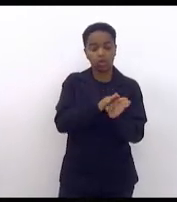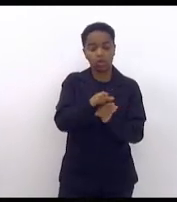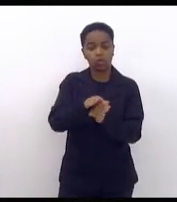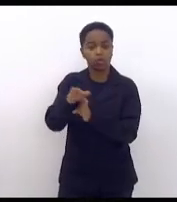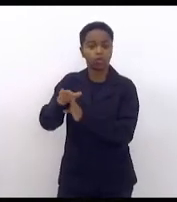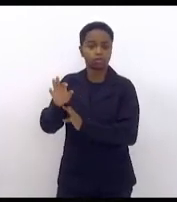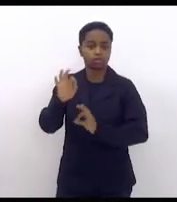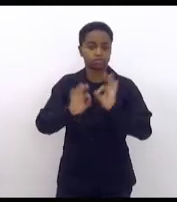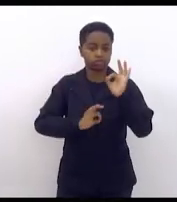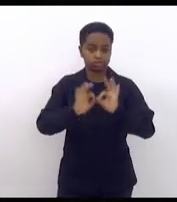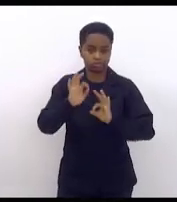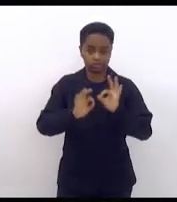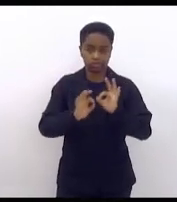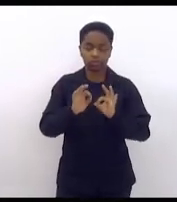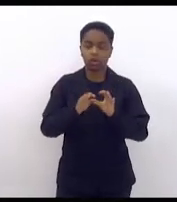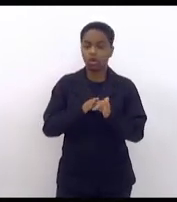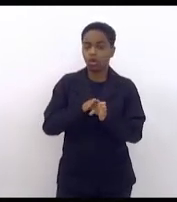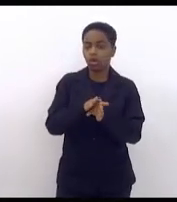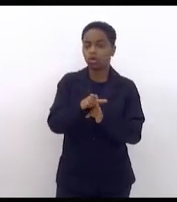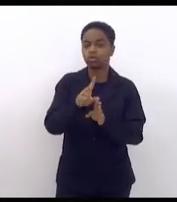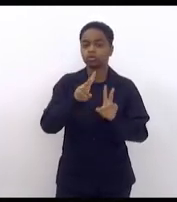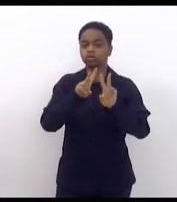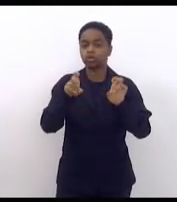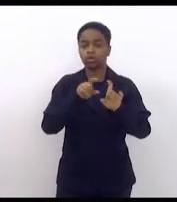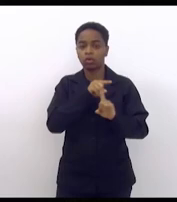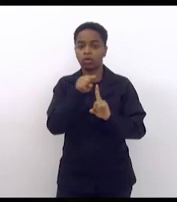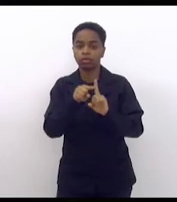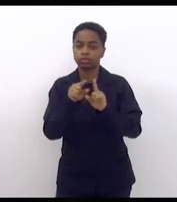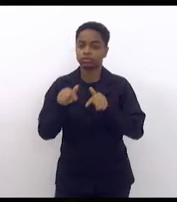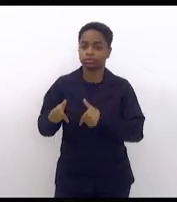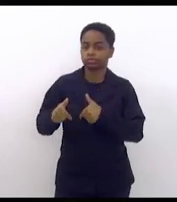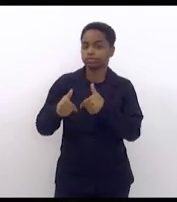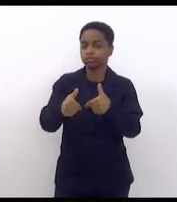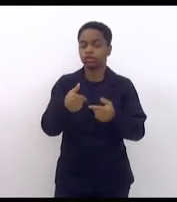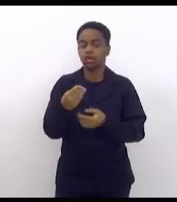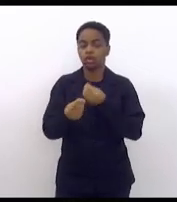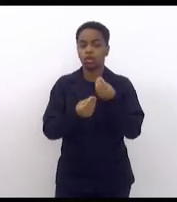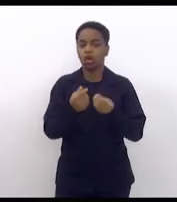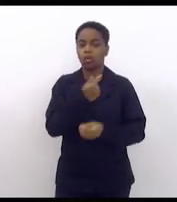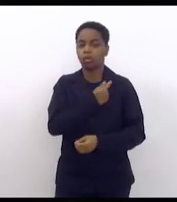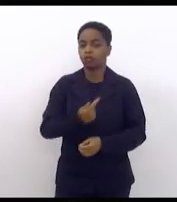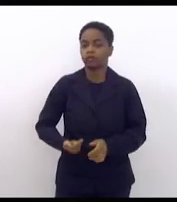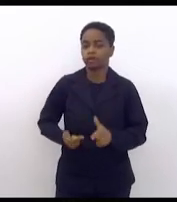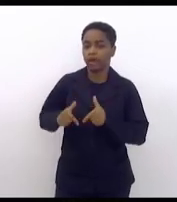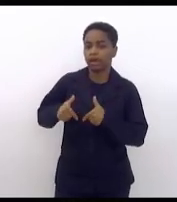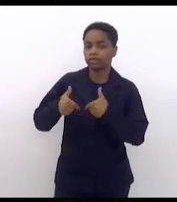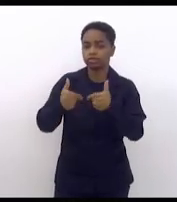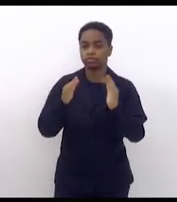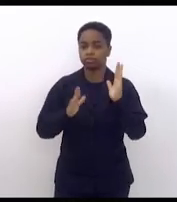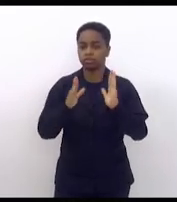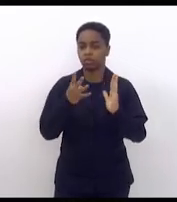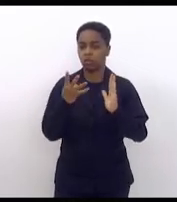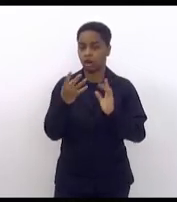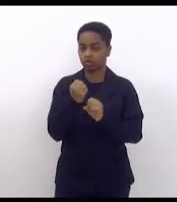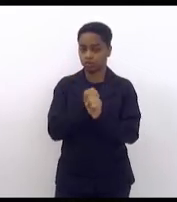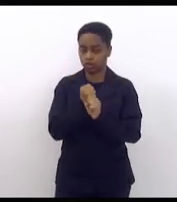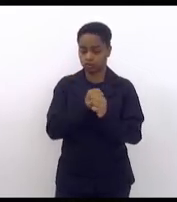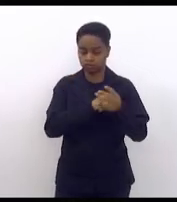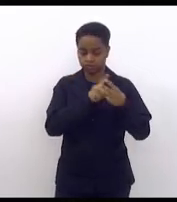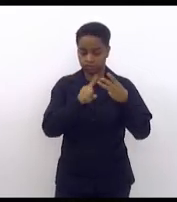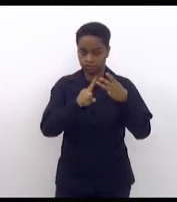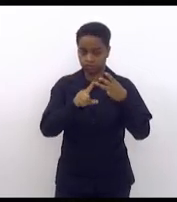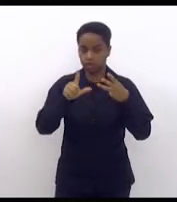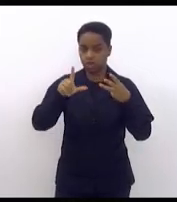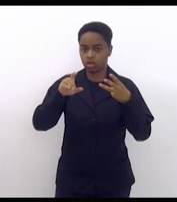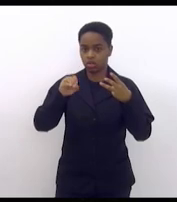programadas, ele orienta metas, iniciativas que o governo deve perseguir nos próximos 4 anos. E o LOA,